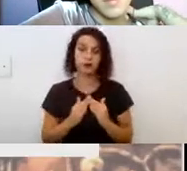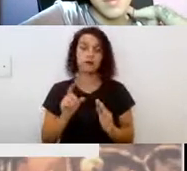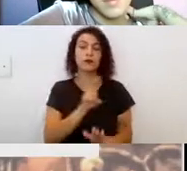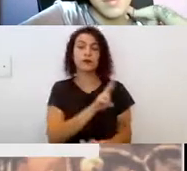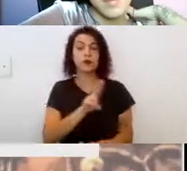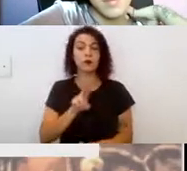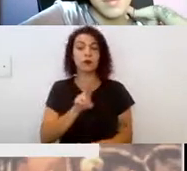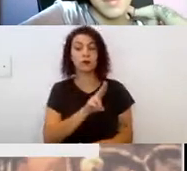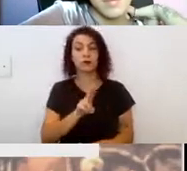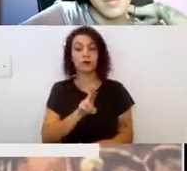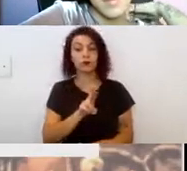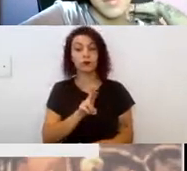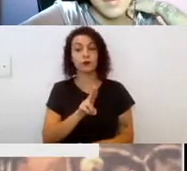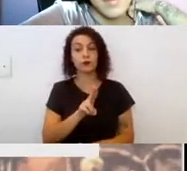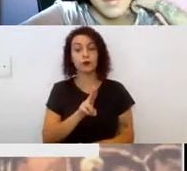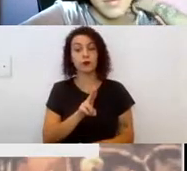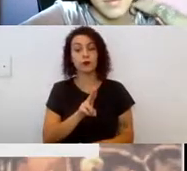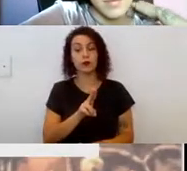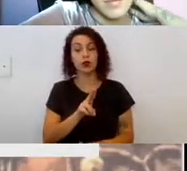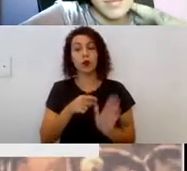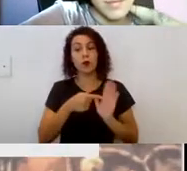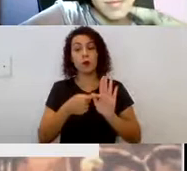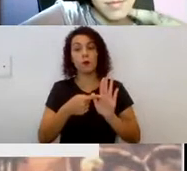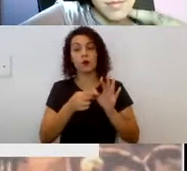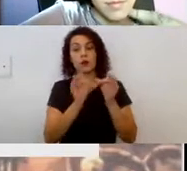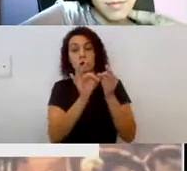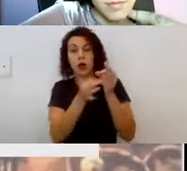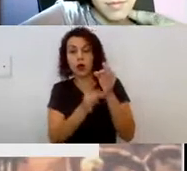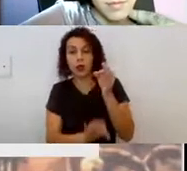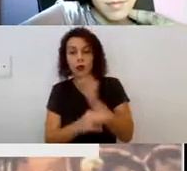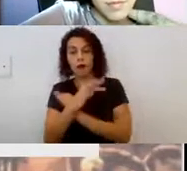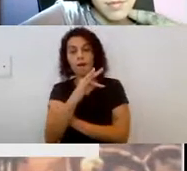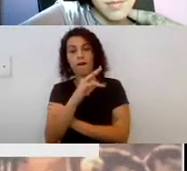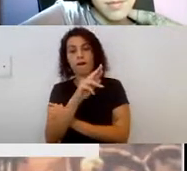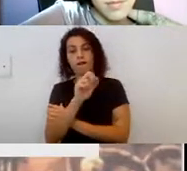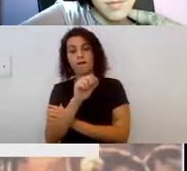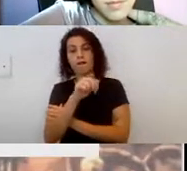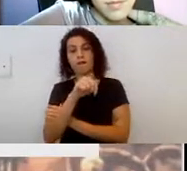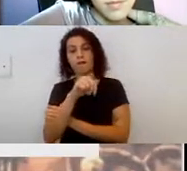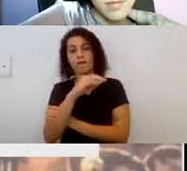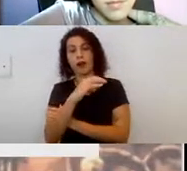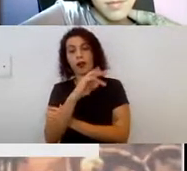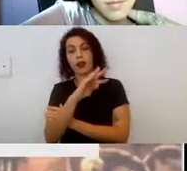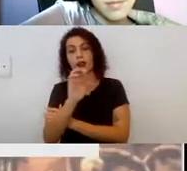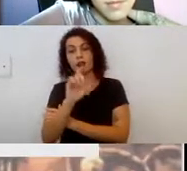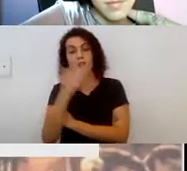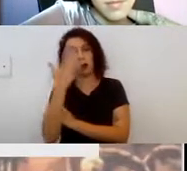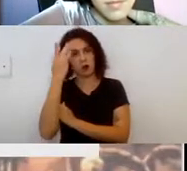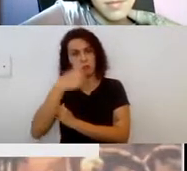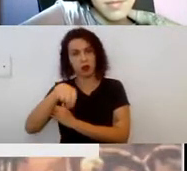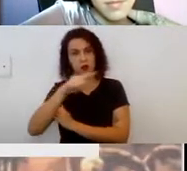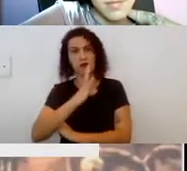Comunidades representativas na utilização de estruturas fractais eu não sei se você já ouviram falar